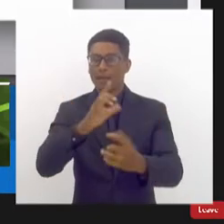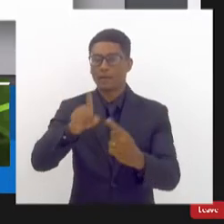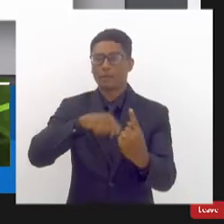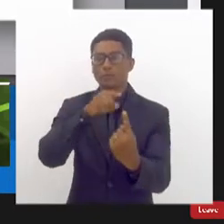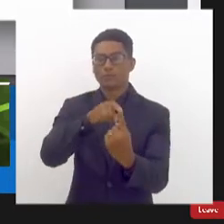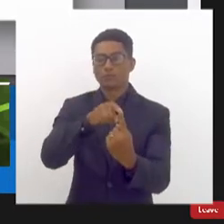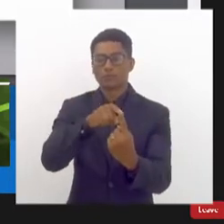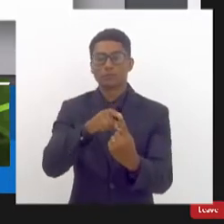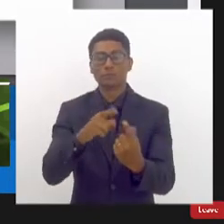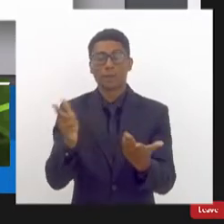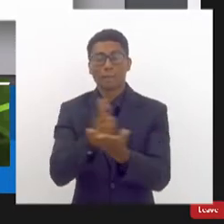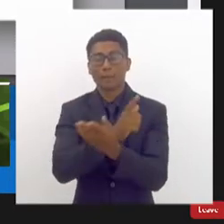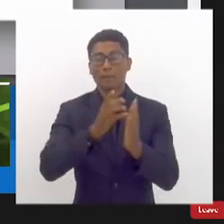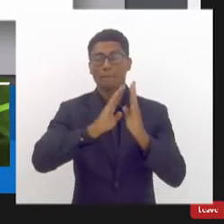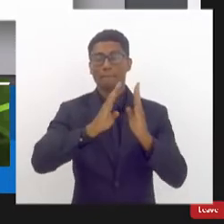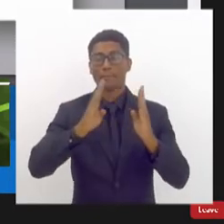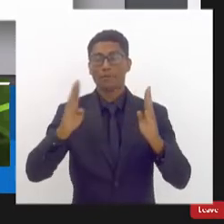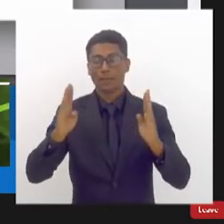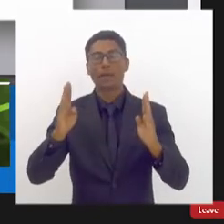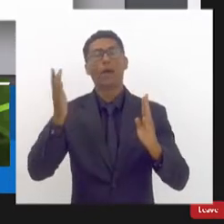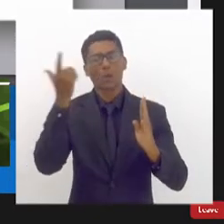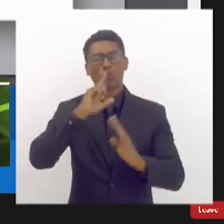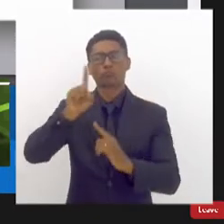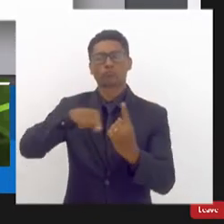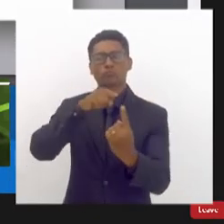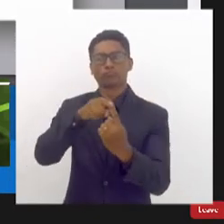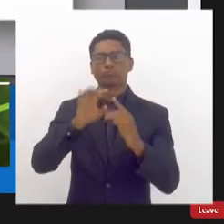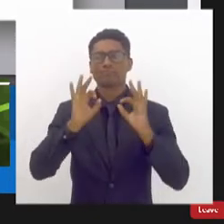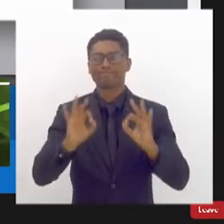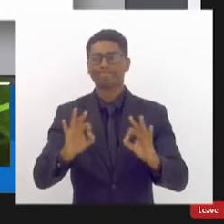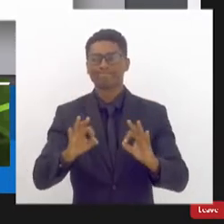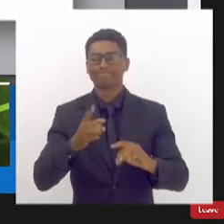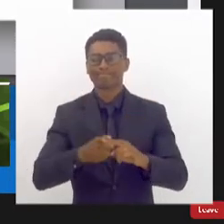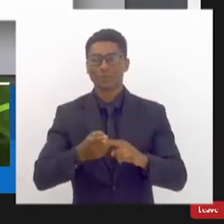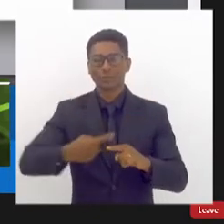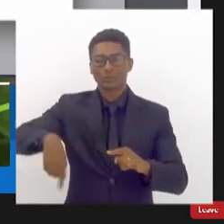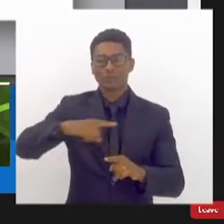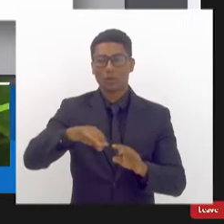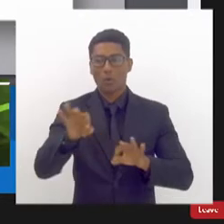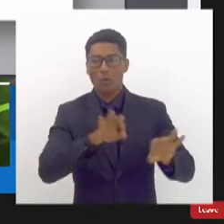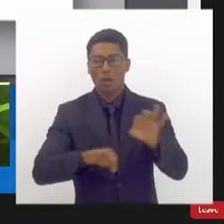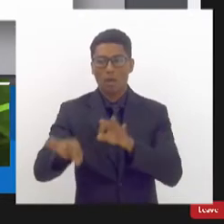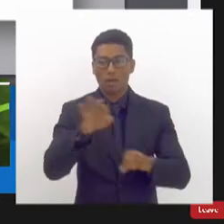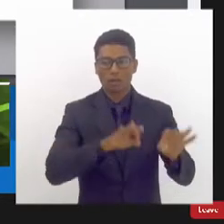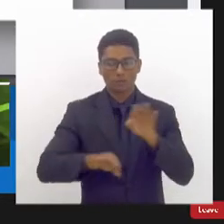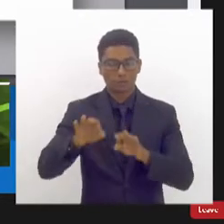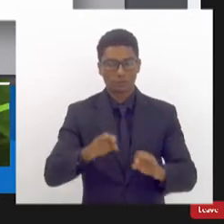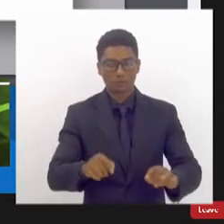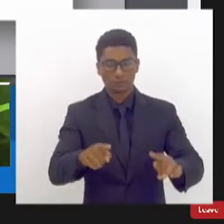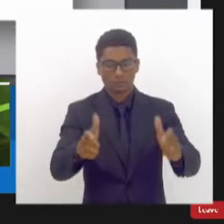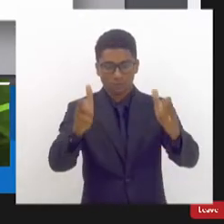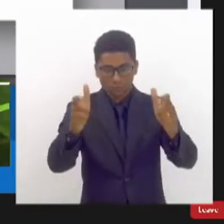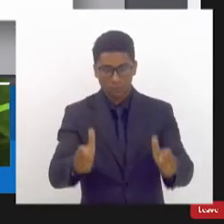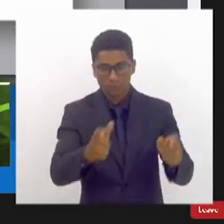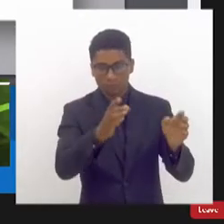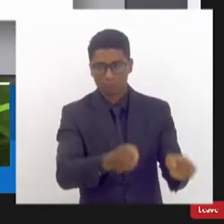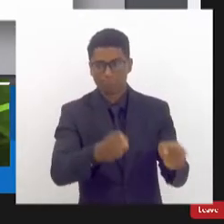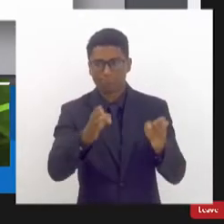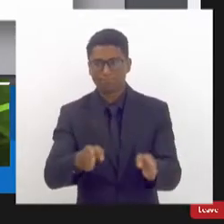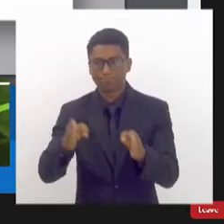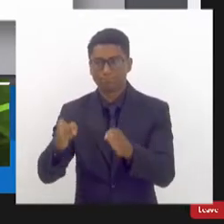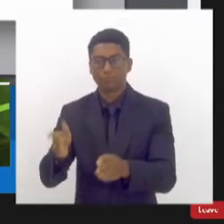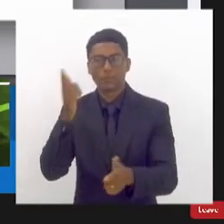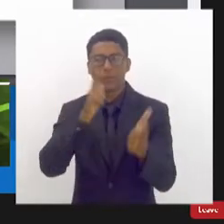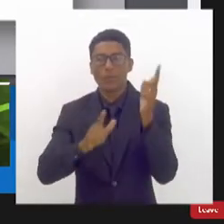meta alcançada e, na verdade, ultrapassada, porque a gente conseguiu organizar um espaço e uma logística, e aí